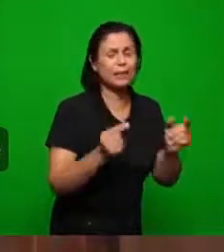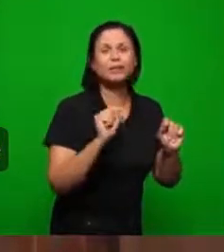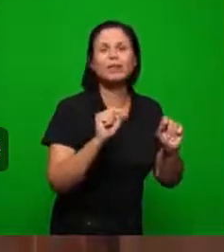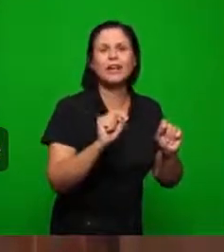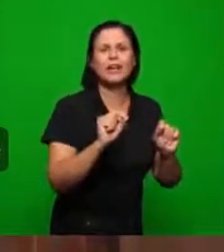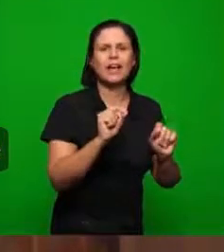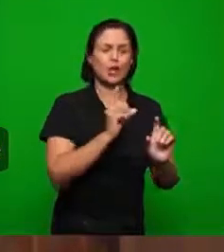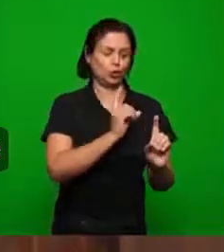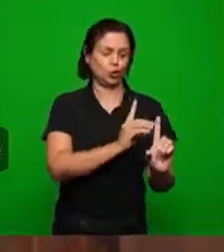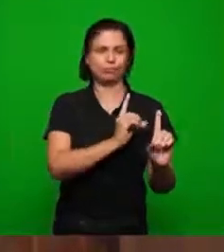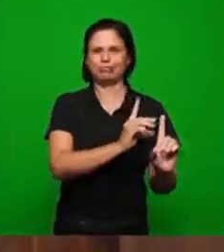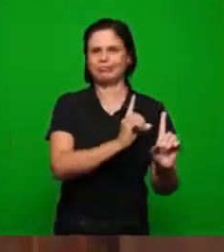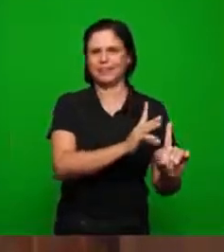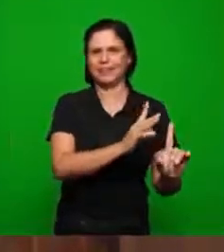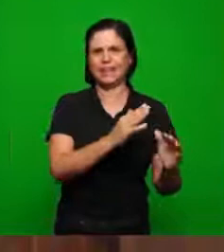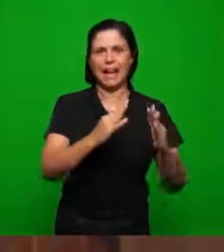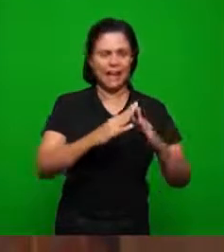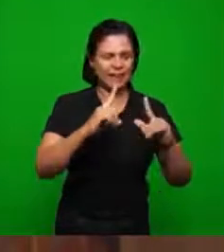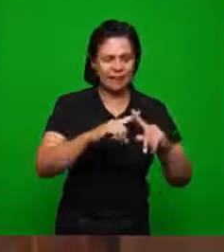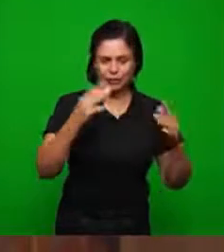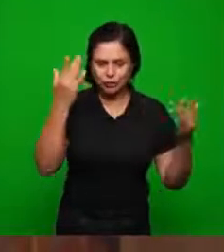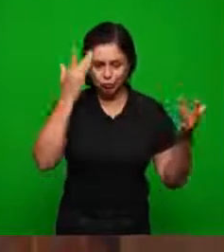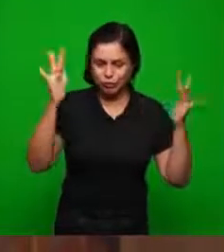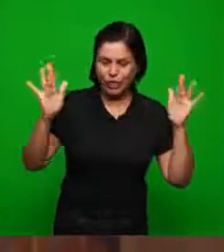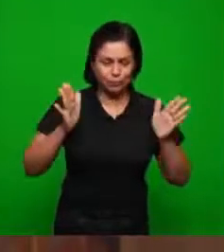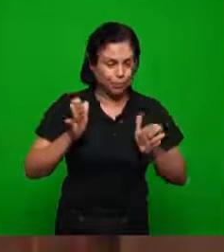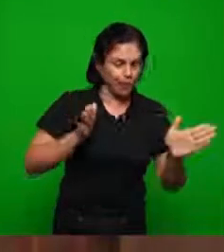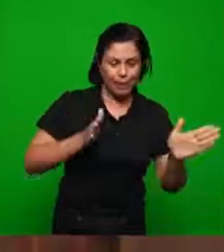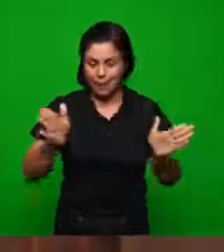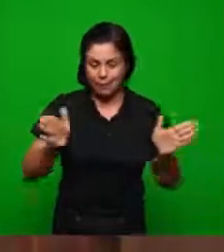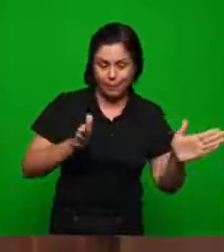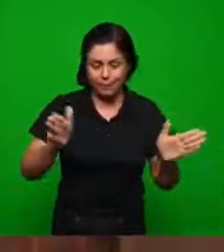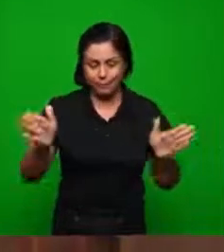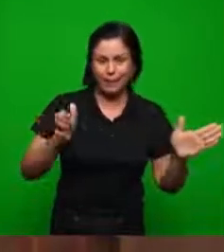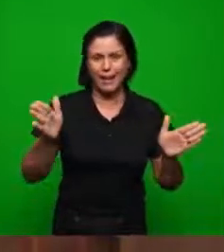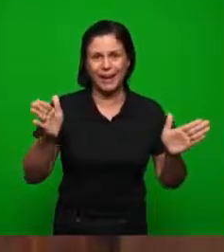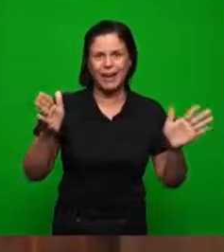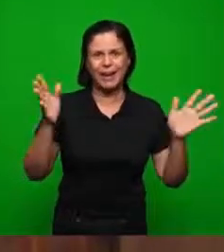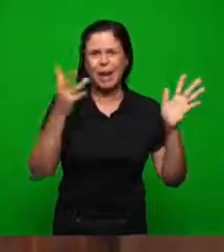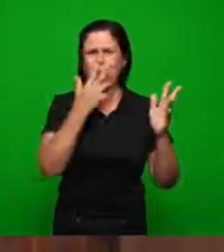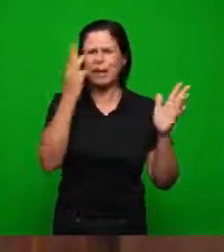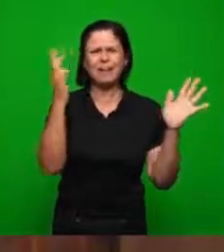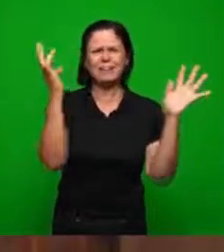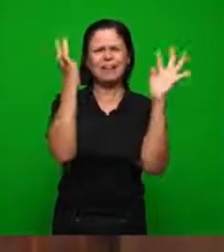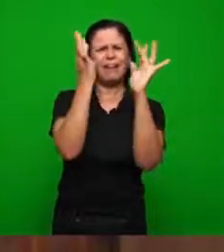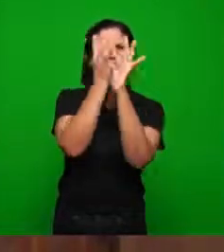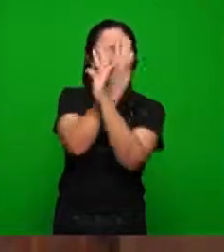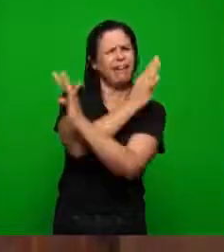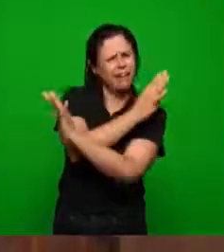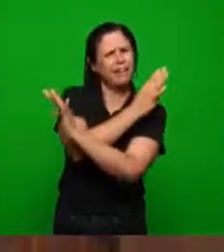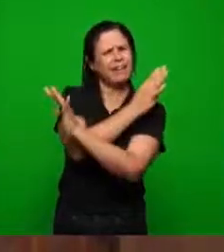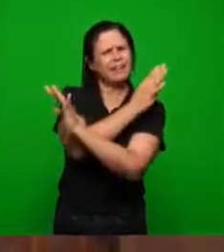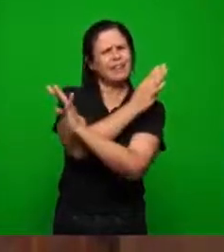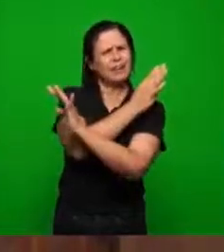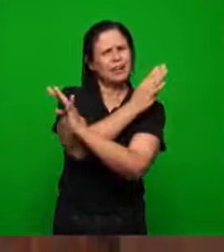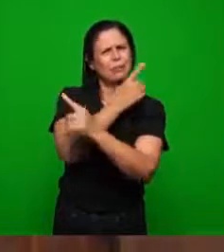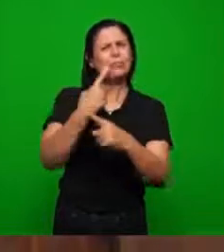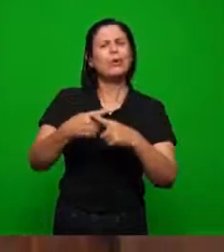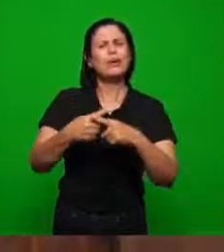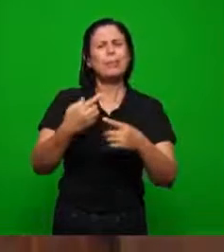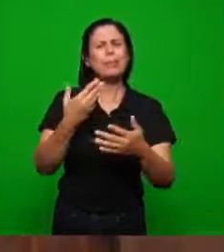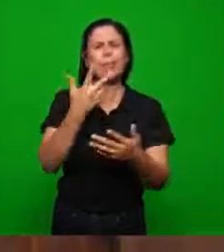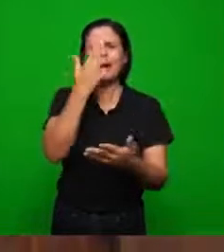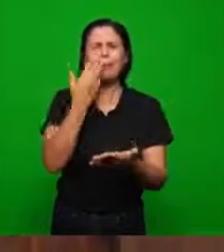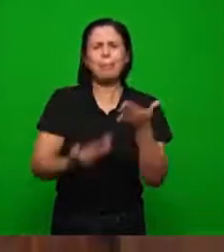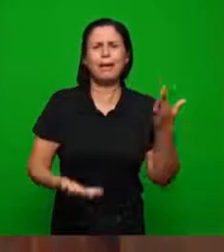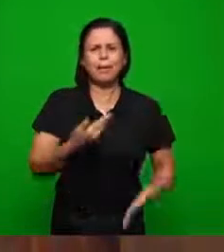sabia para que lado ela iria. Então, ela ficou dispersa no sentido de governo, no